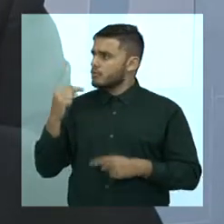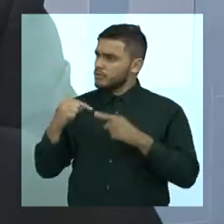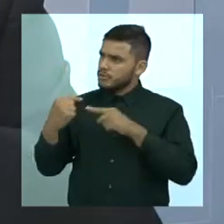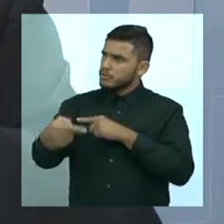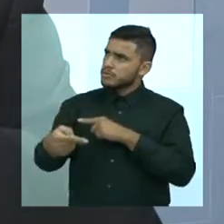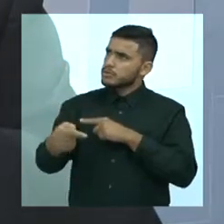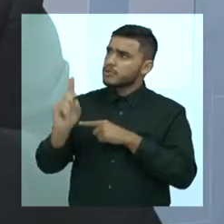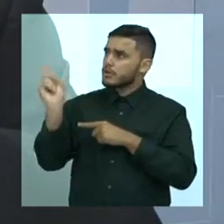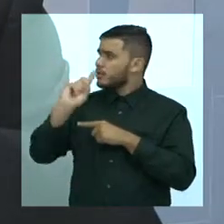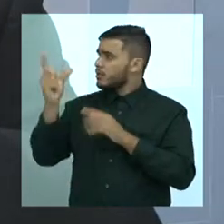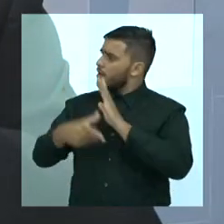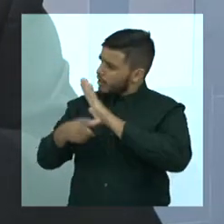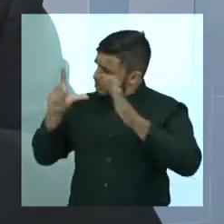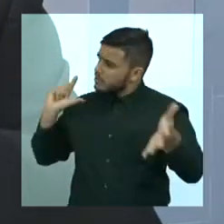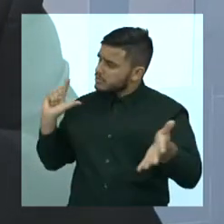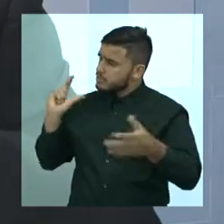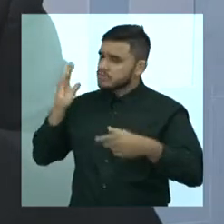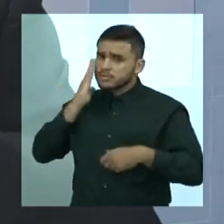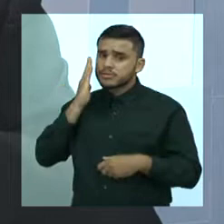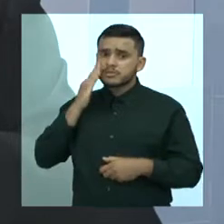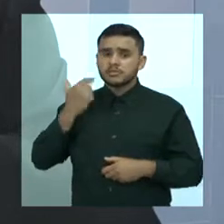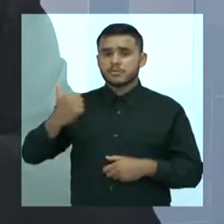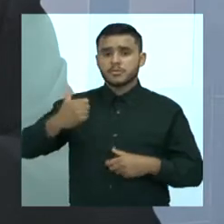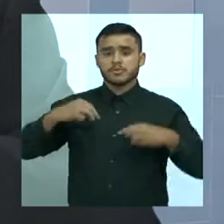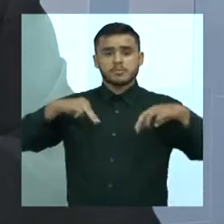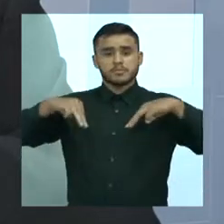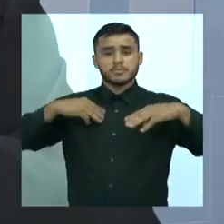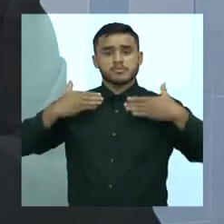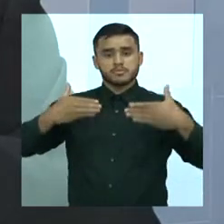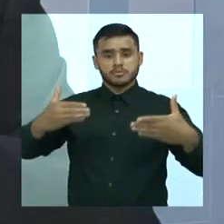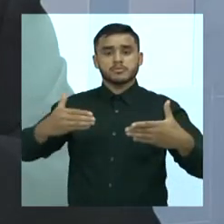foram ações tomadas pelos ministros de plantão,